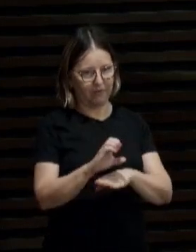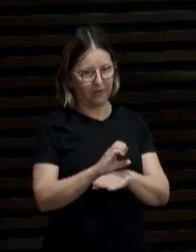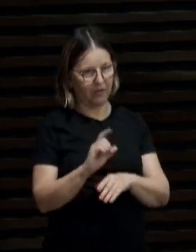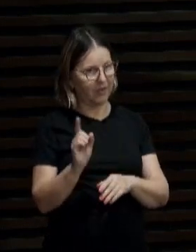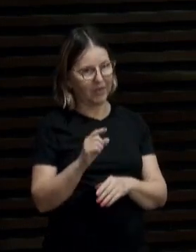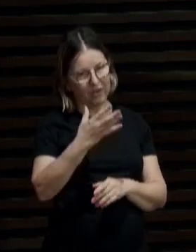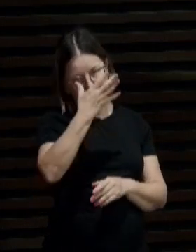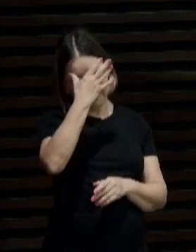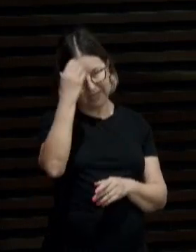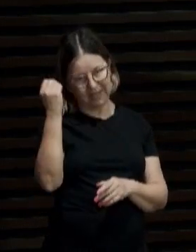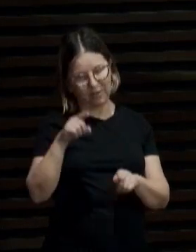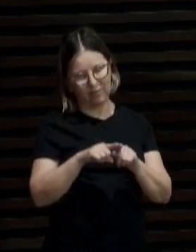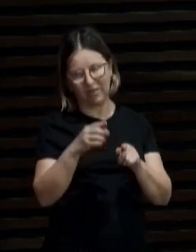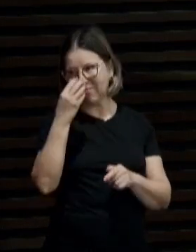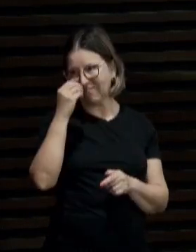o primeiro amor.